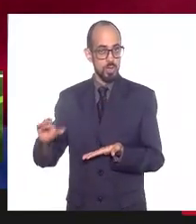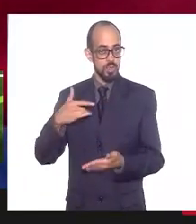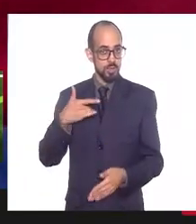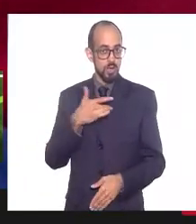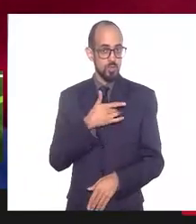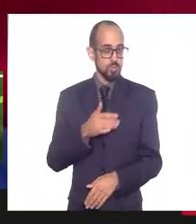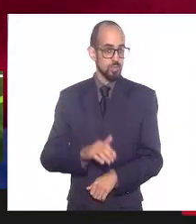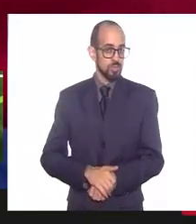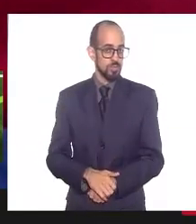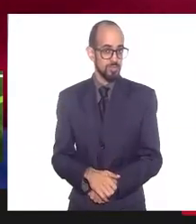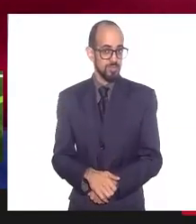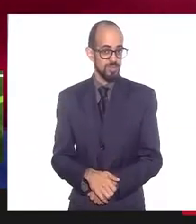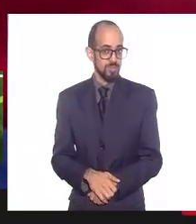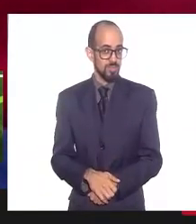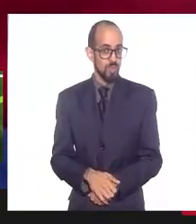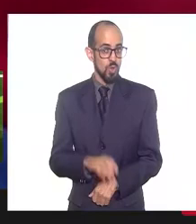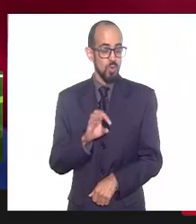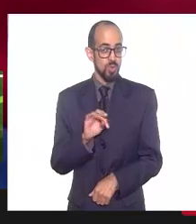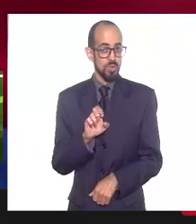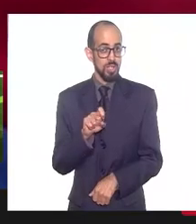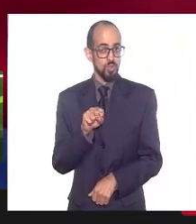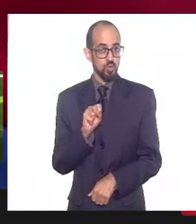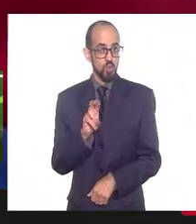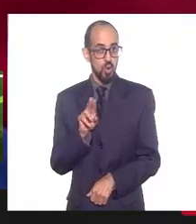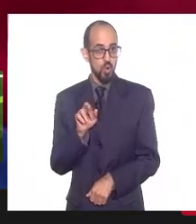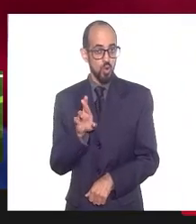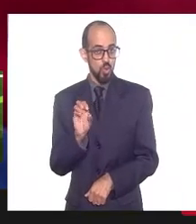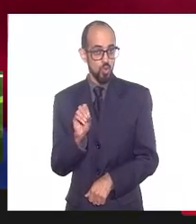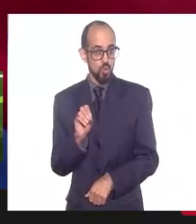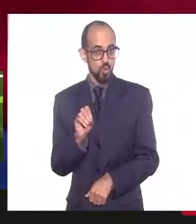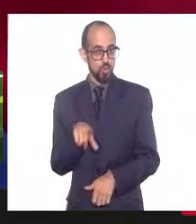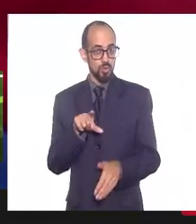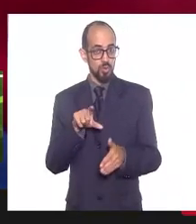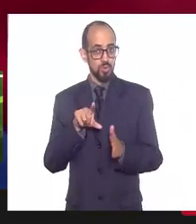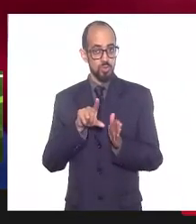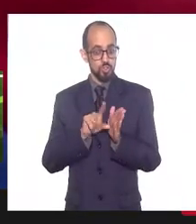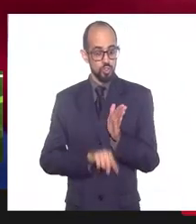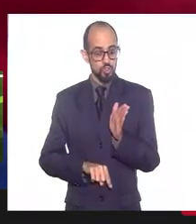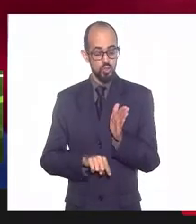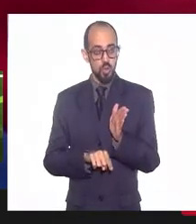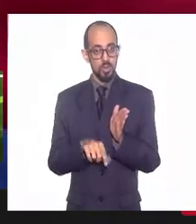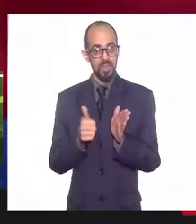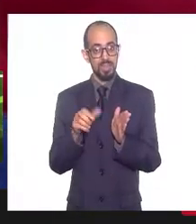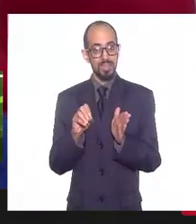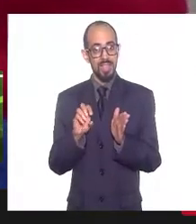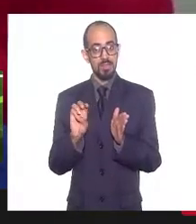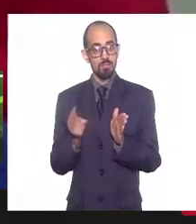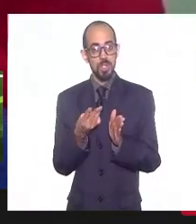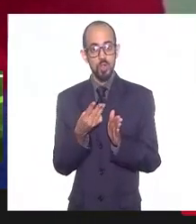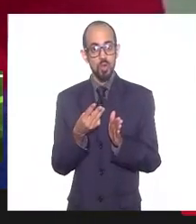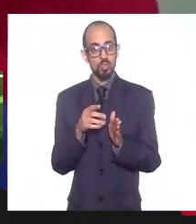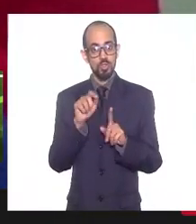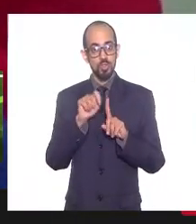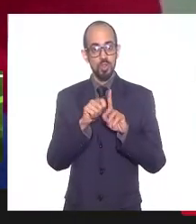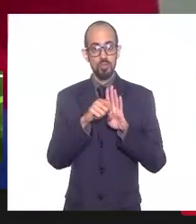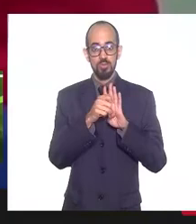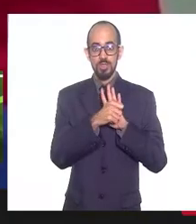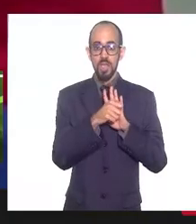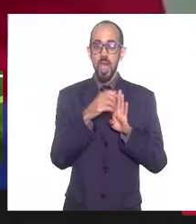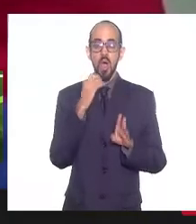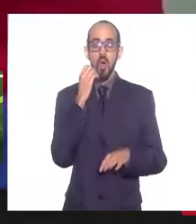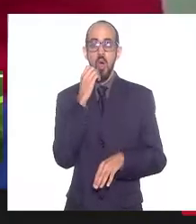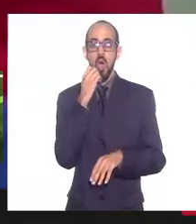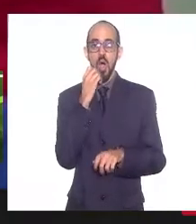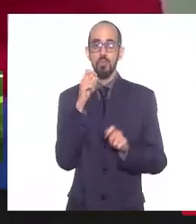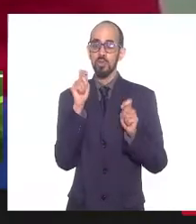O Tesouro deixa de passar por mês cerca de 10 milhões ao mês. Então, é óbvio que não vamos